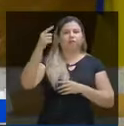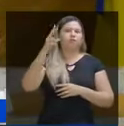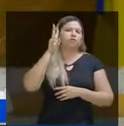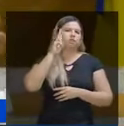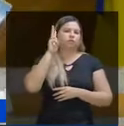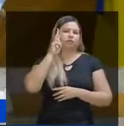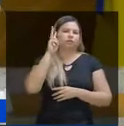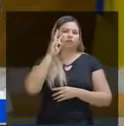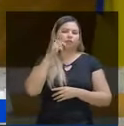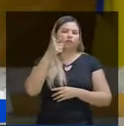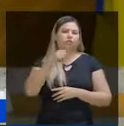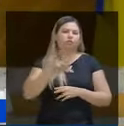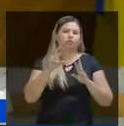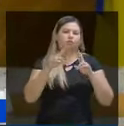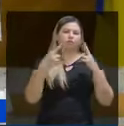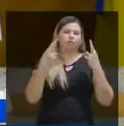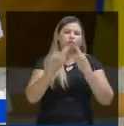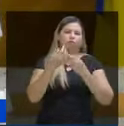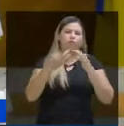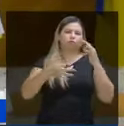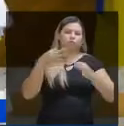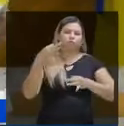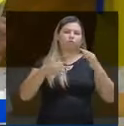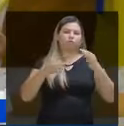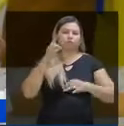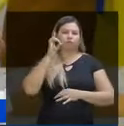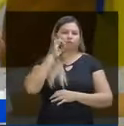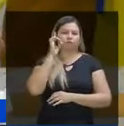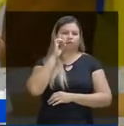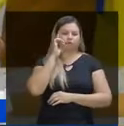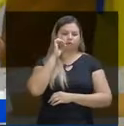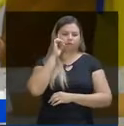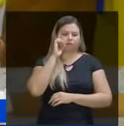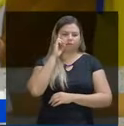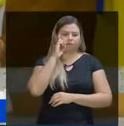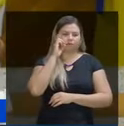segunda-feira. Dia